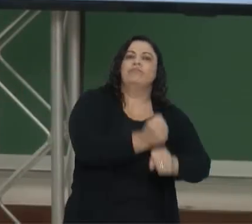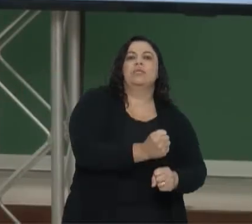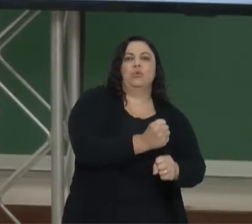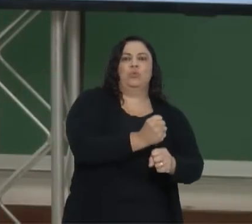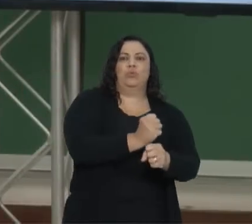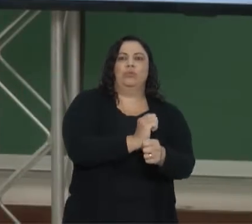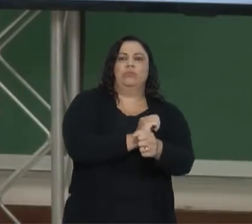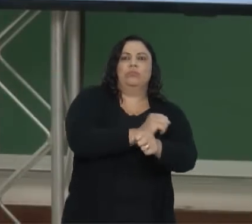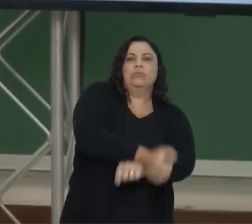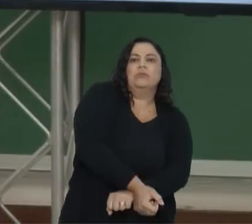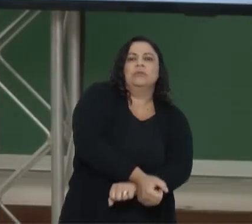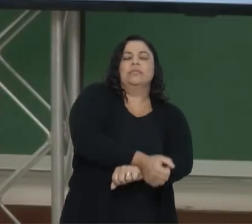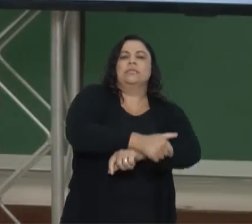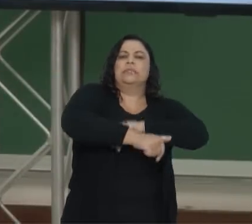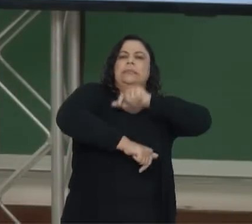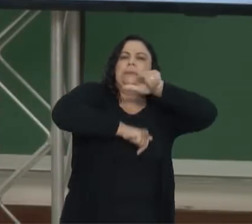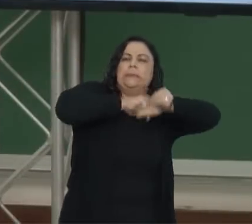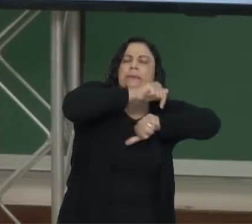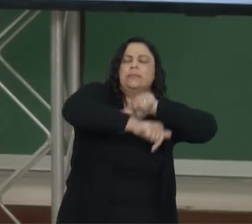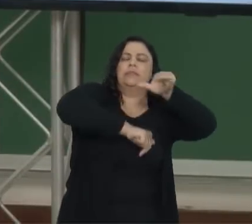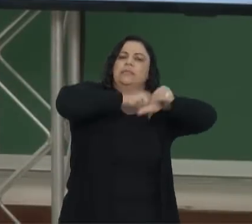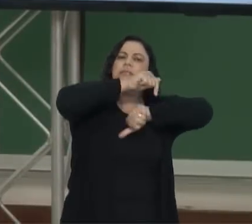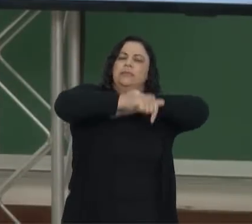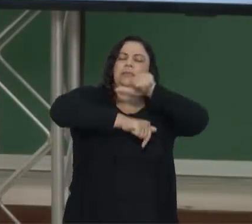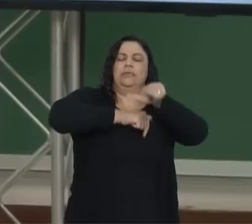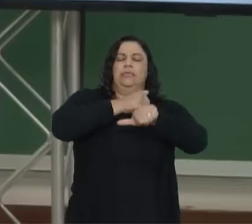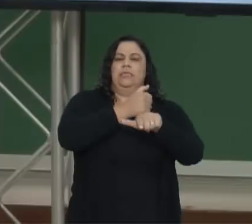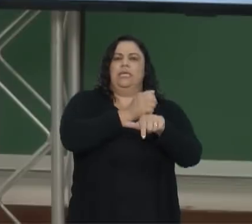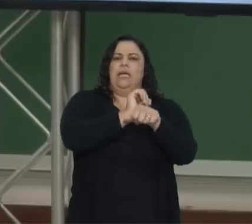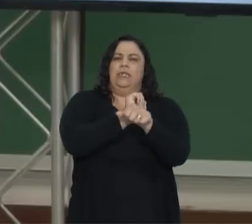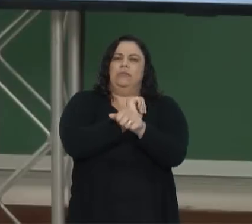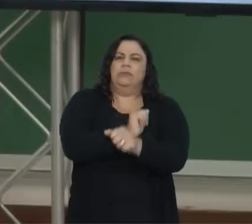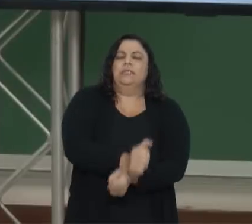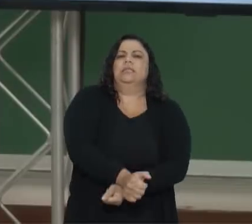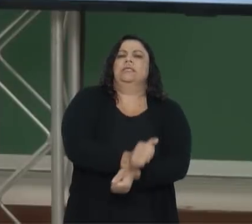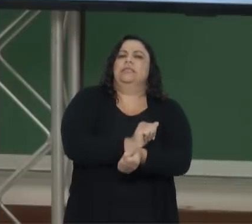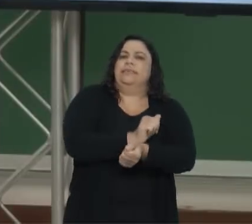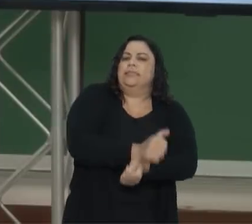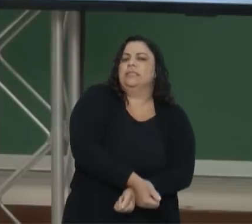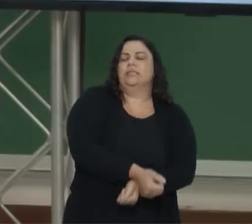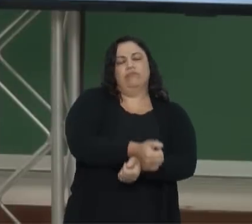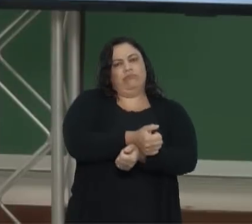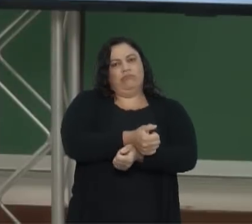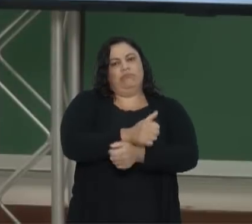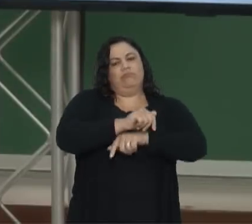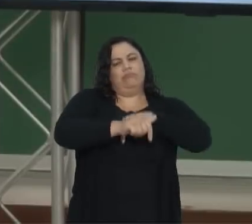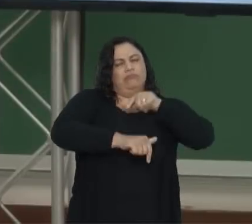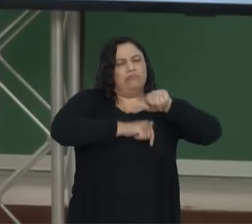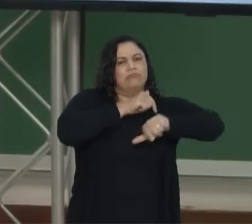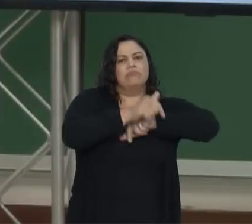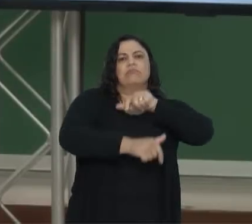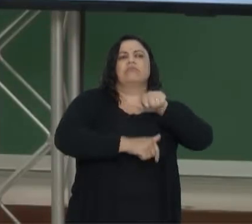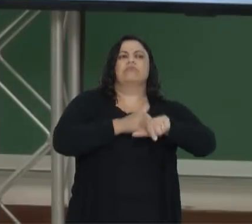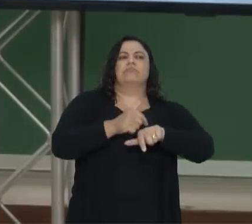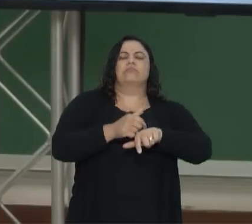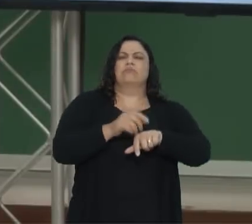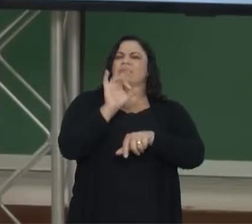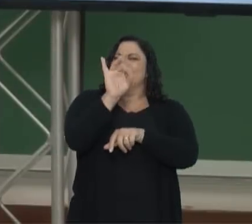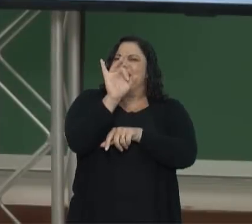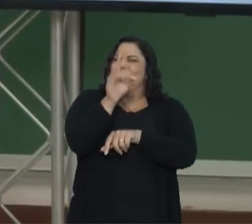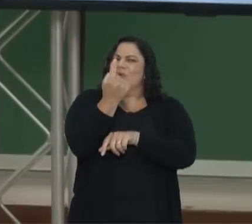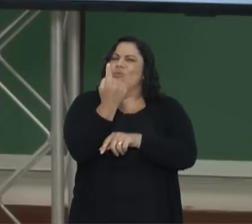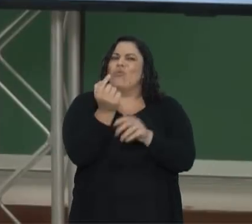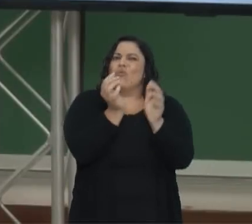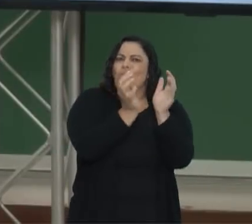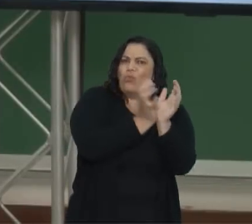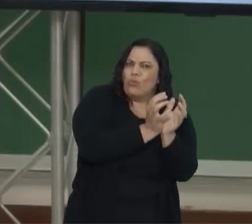para trabalharem como escravos em território brasileiro. Então, essa é uma questão importante da gente relembrar. Era apenas um grupo étnico.